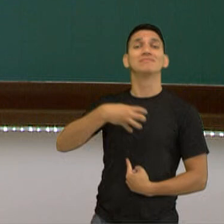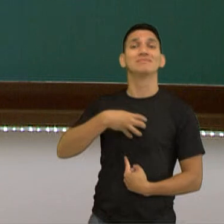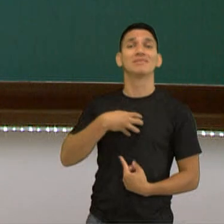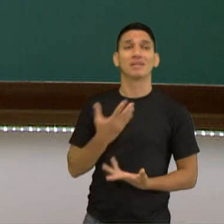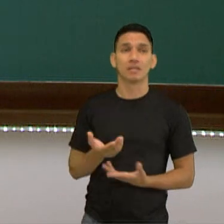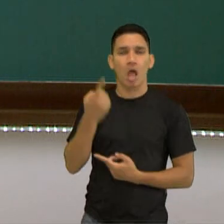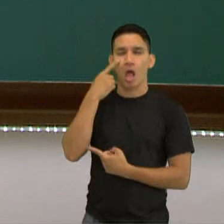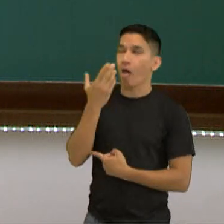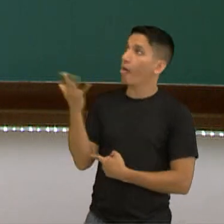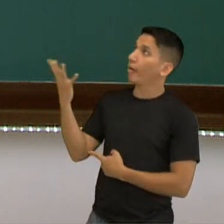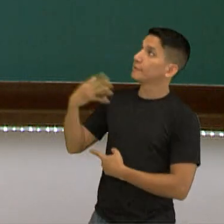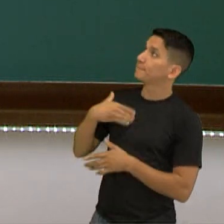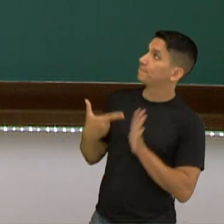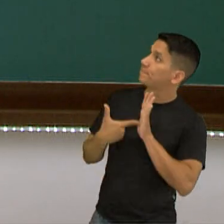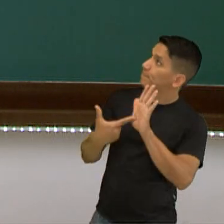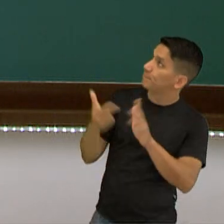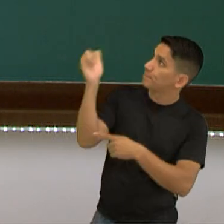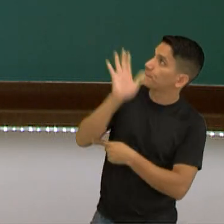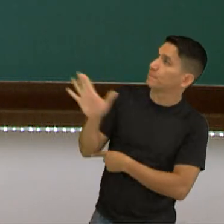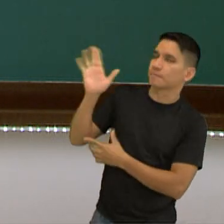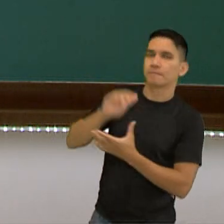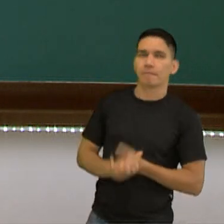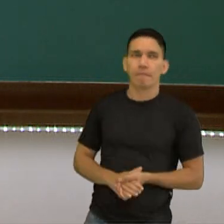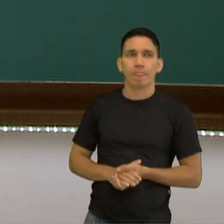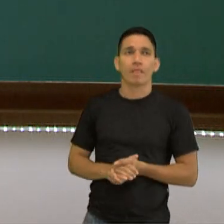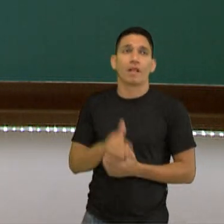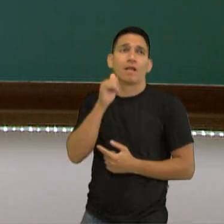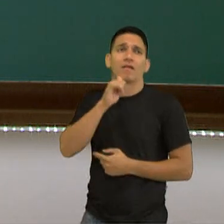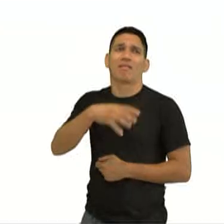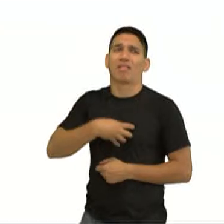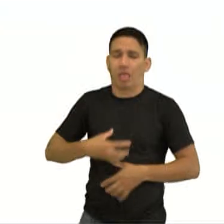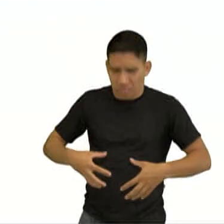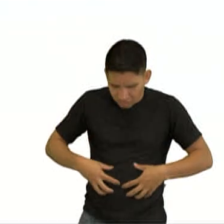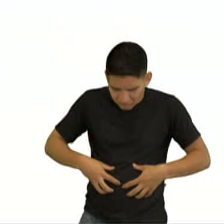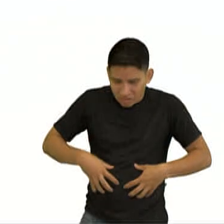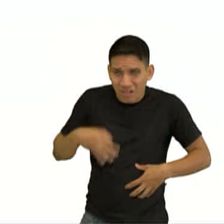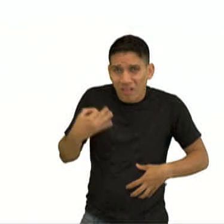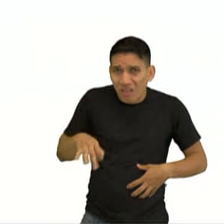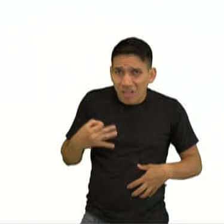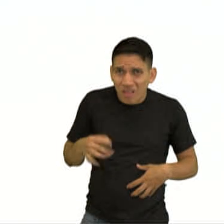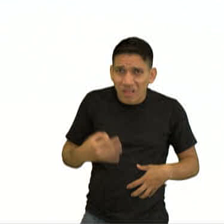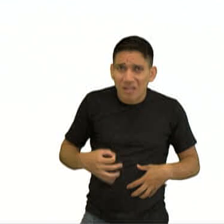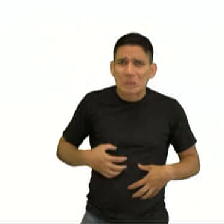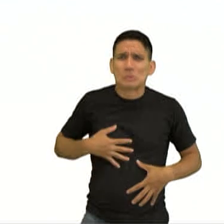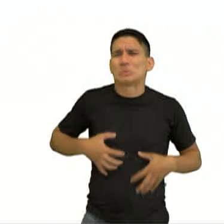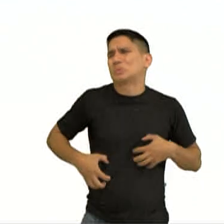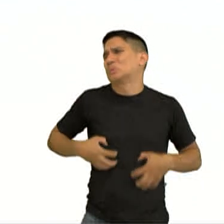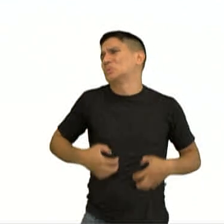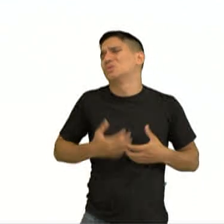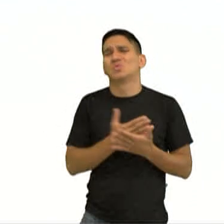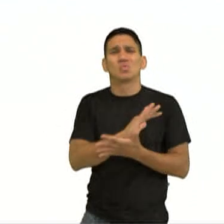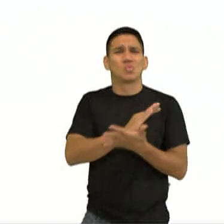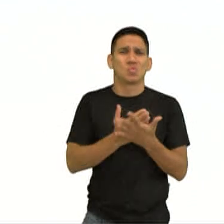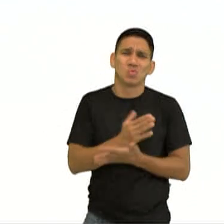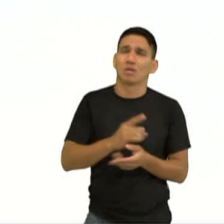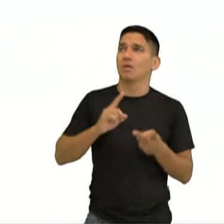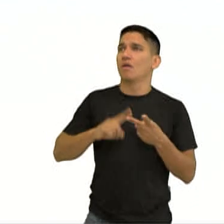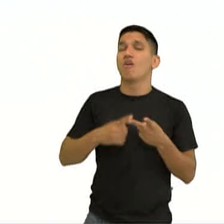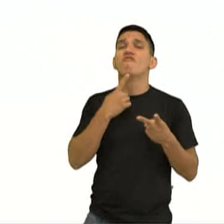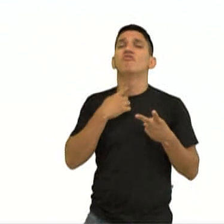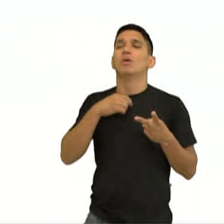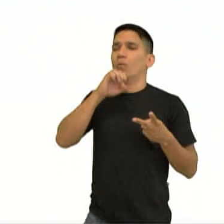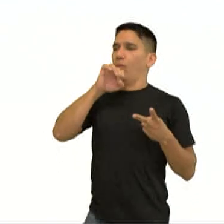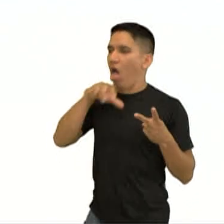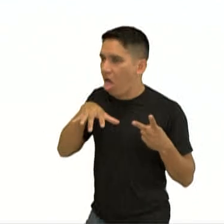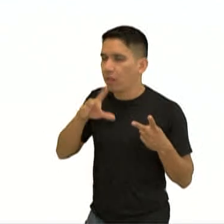essas imagens que eu trago aqui para vocês, né? Então, o menininho com a mão na barriga, né? Desconforto, enjoos,